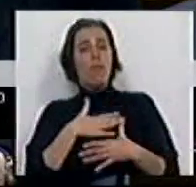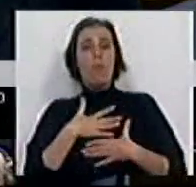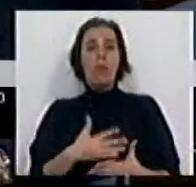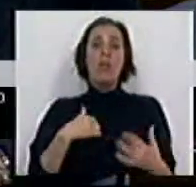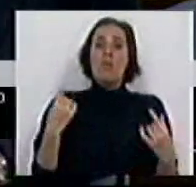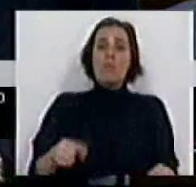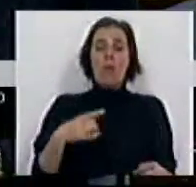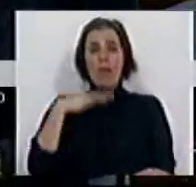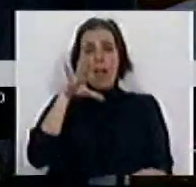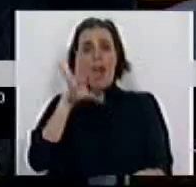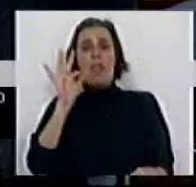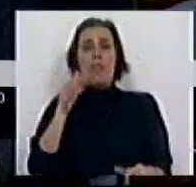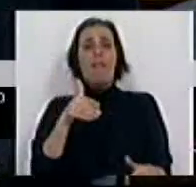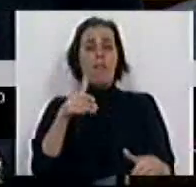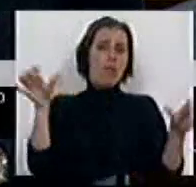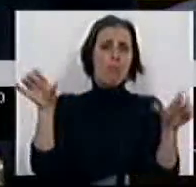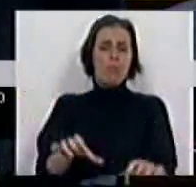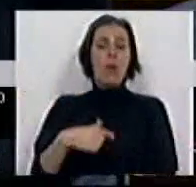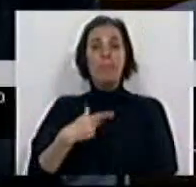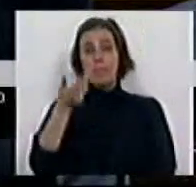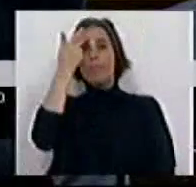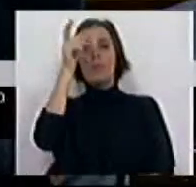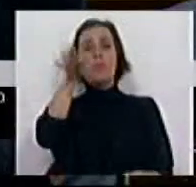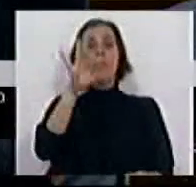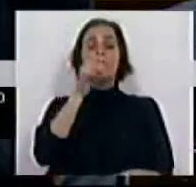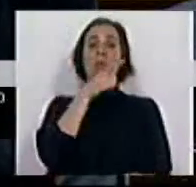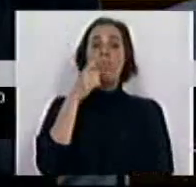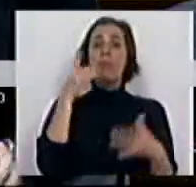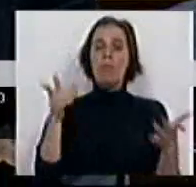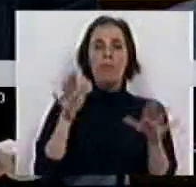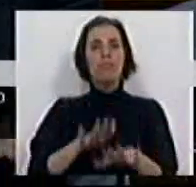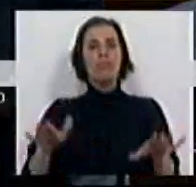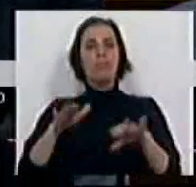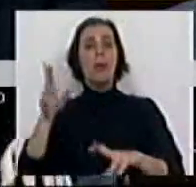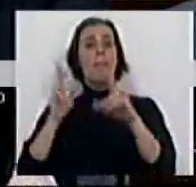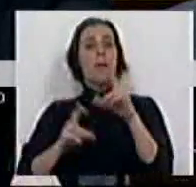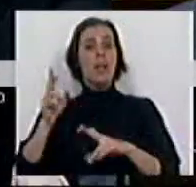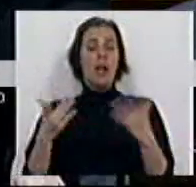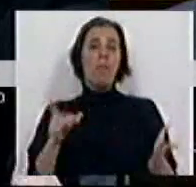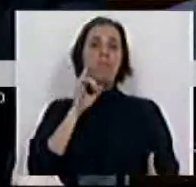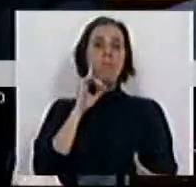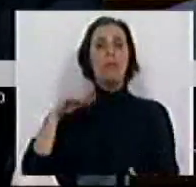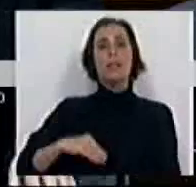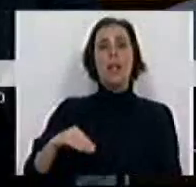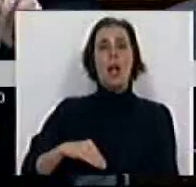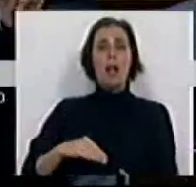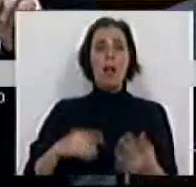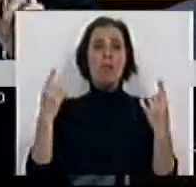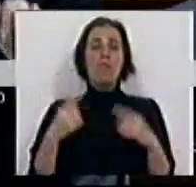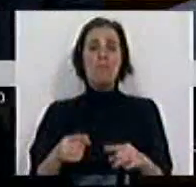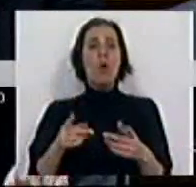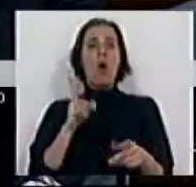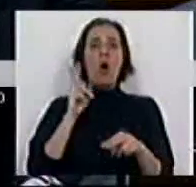só podemos adivinhar o pior. Lembramos-nos que foi eleito com a promessa de sossegar os mercados e de proteger os salários, que só